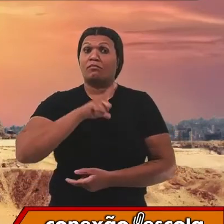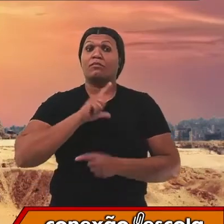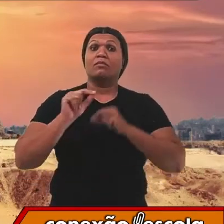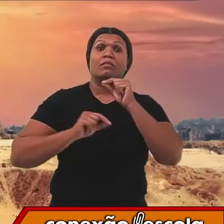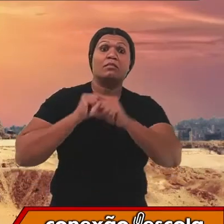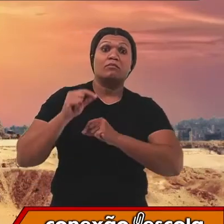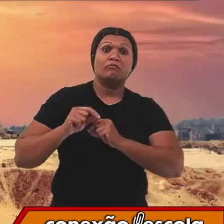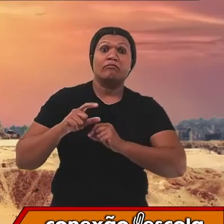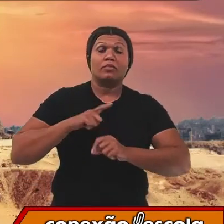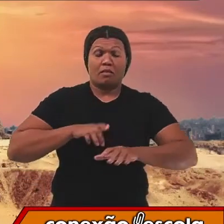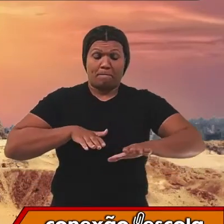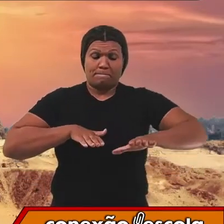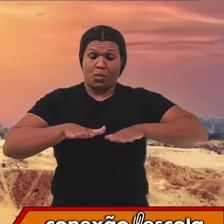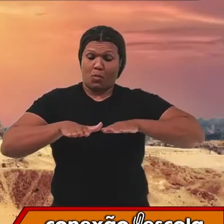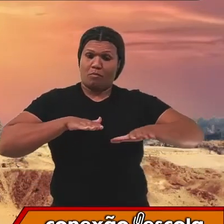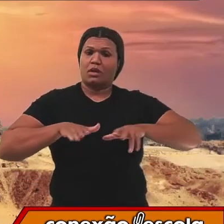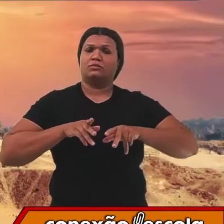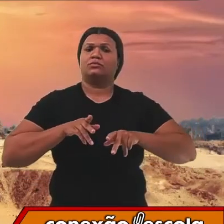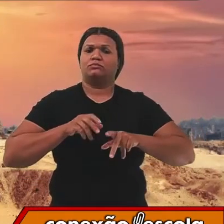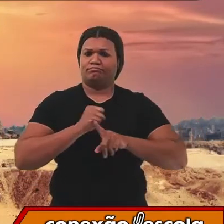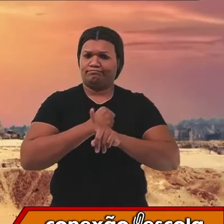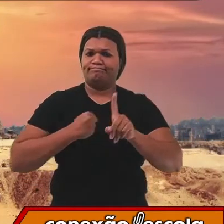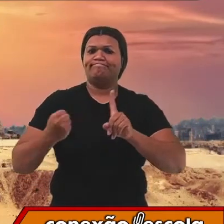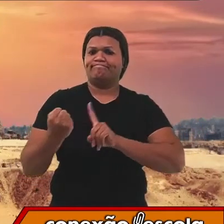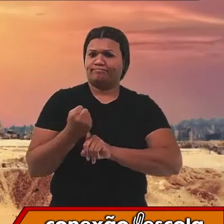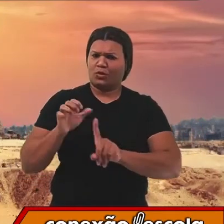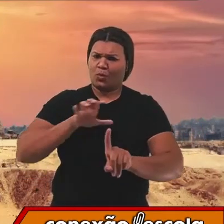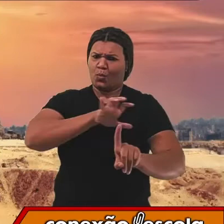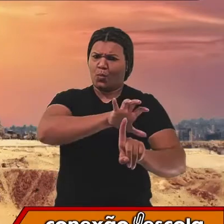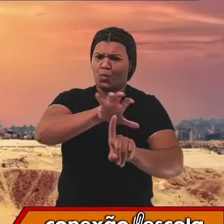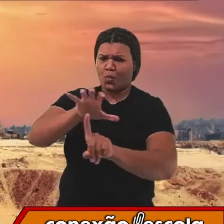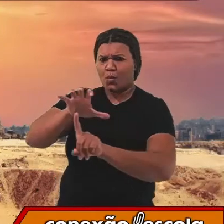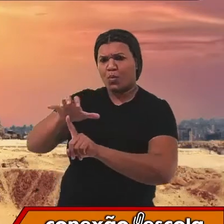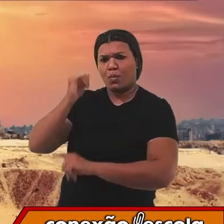essa sociedade através dessas ideias.